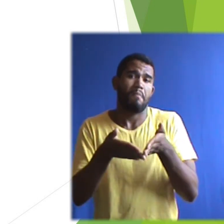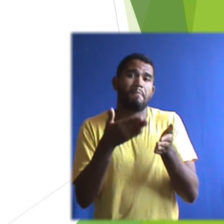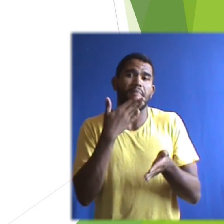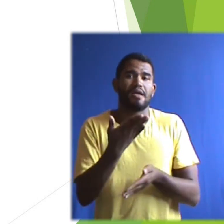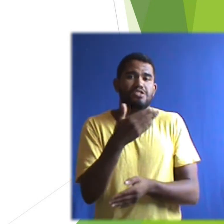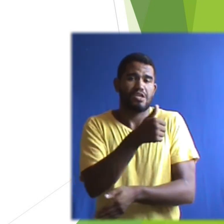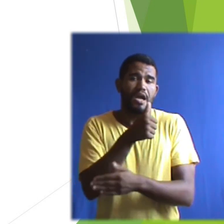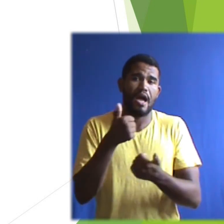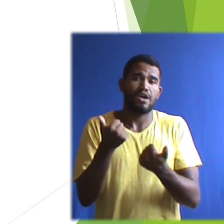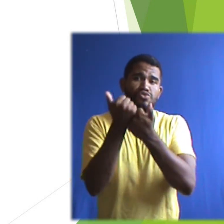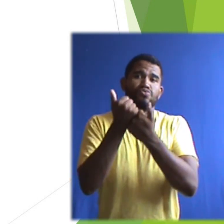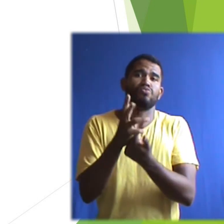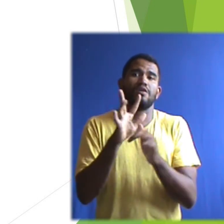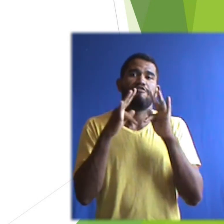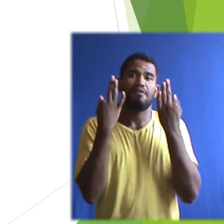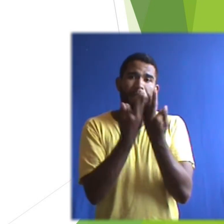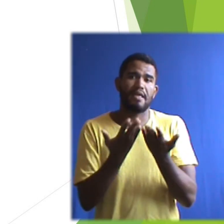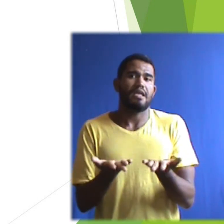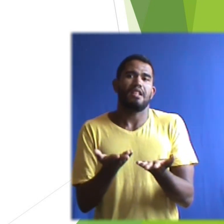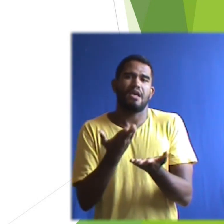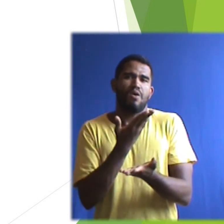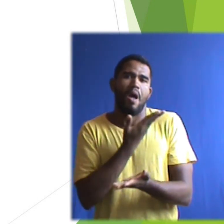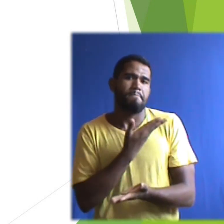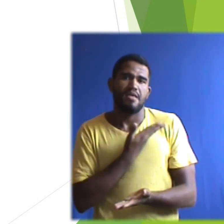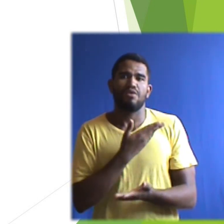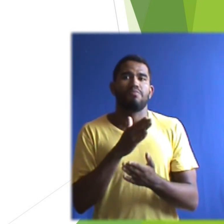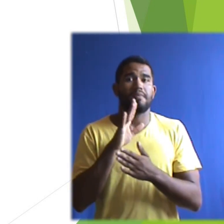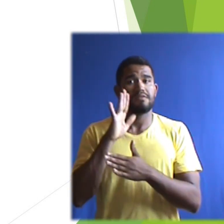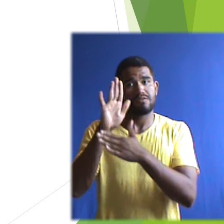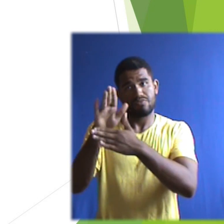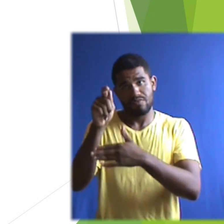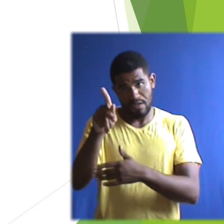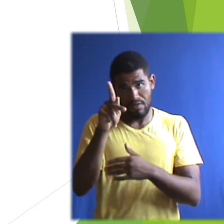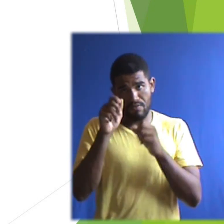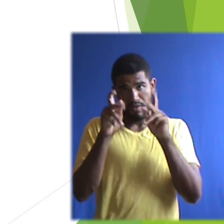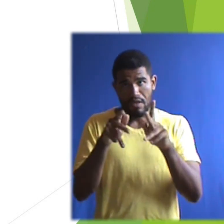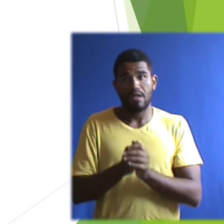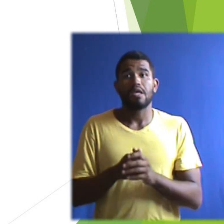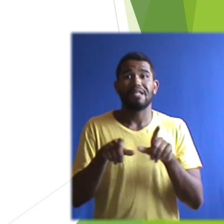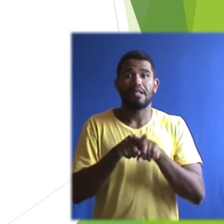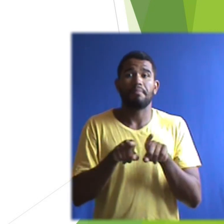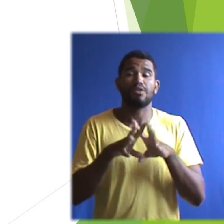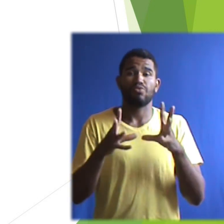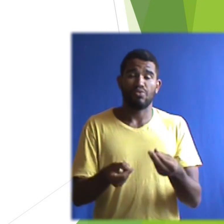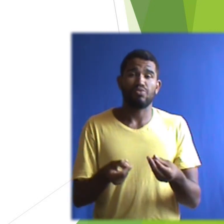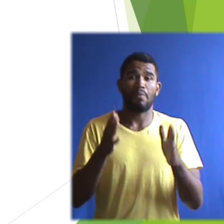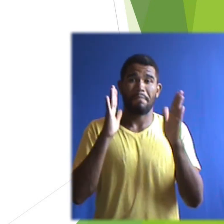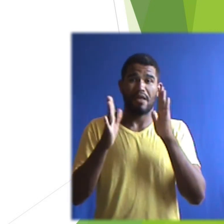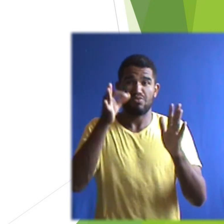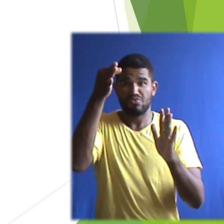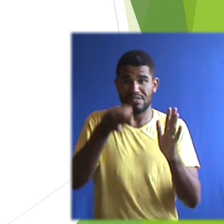amigo. Realize todas as atividades obrigatórias e facultativas também dentro do tempo proposto, tá